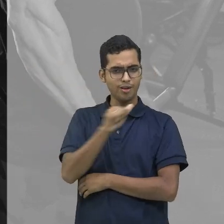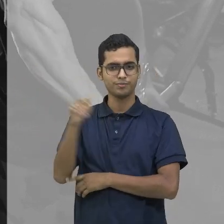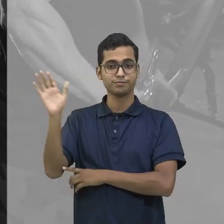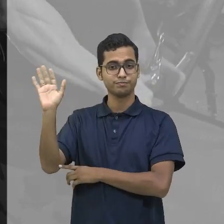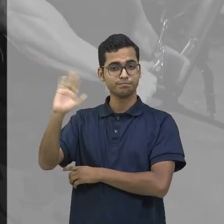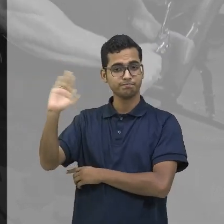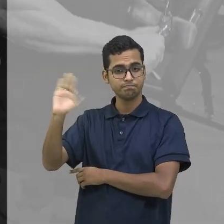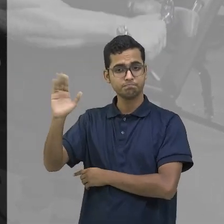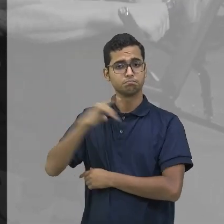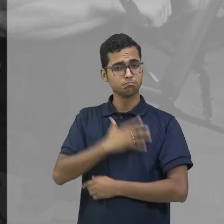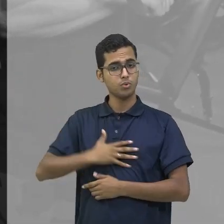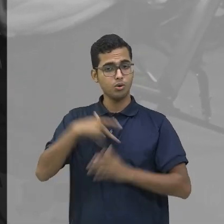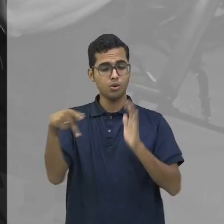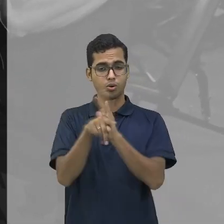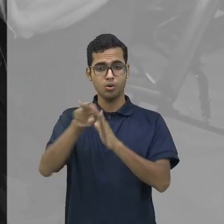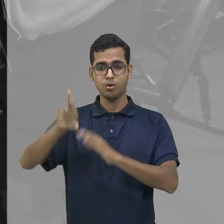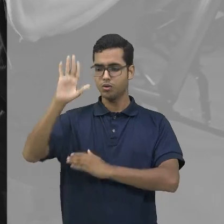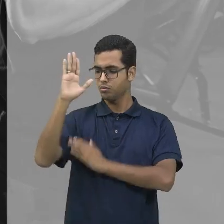gostam